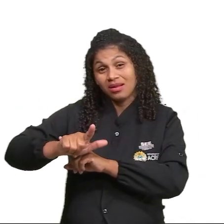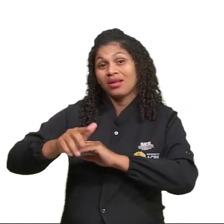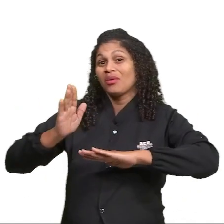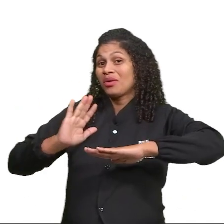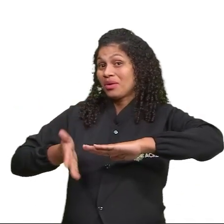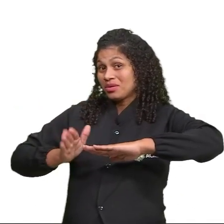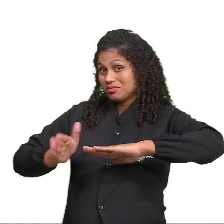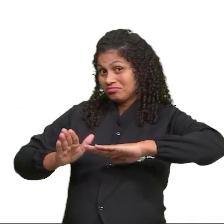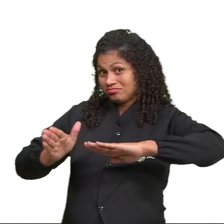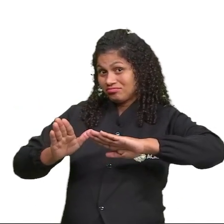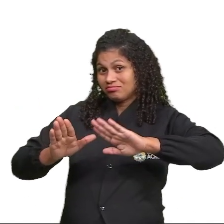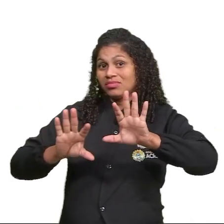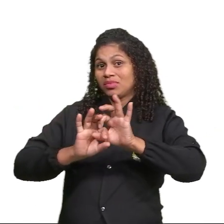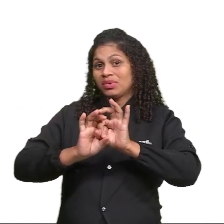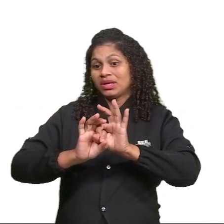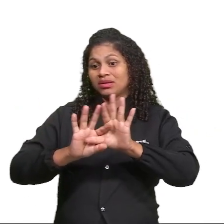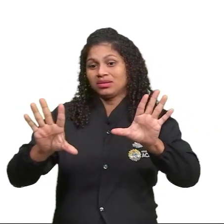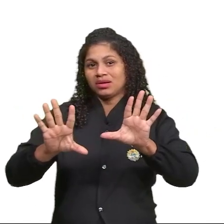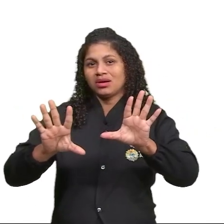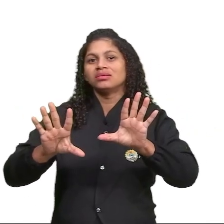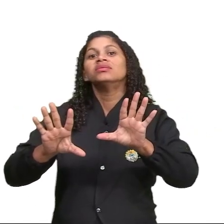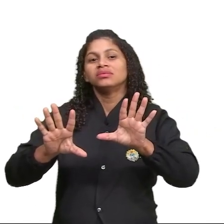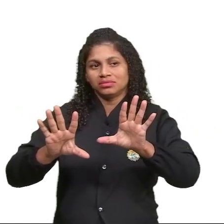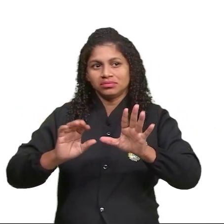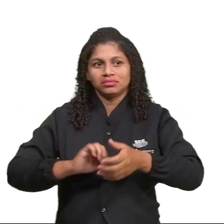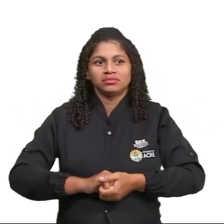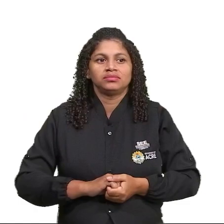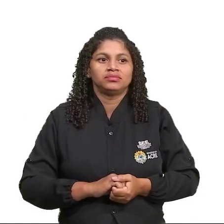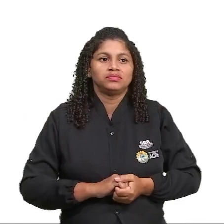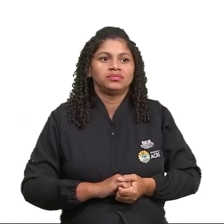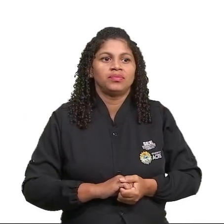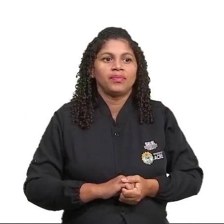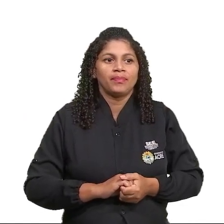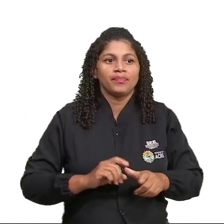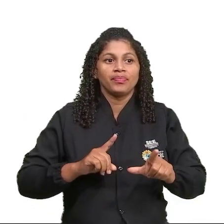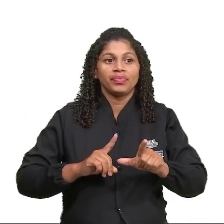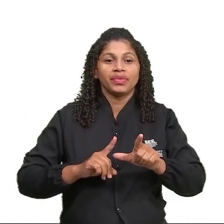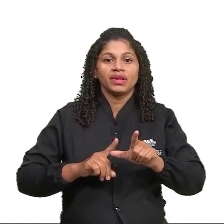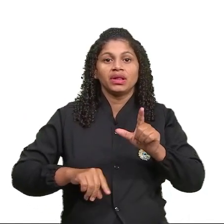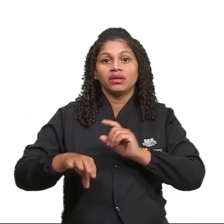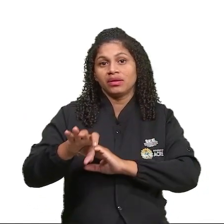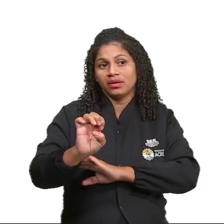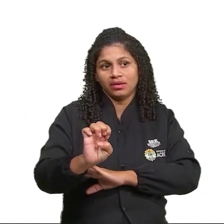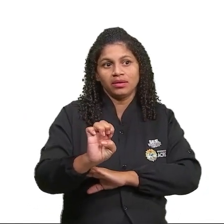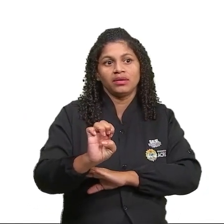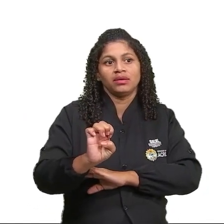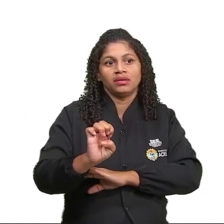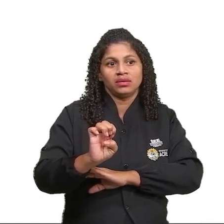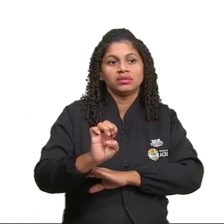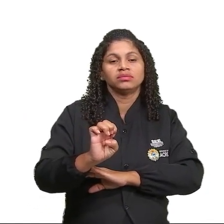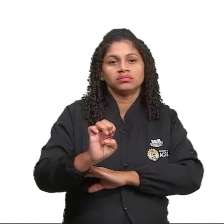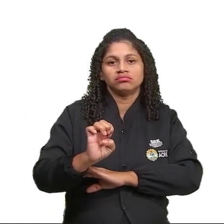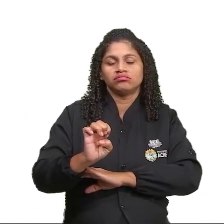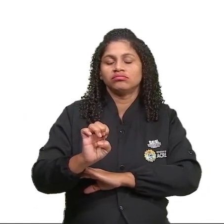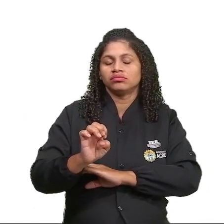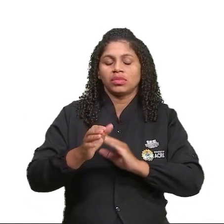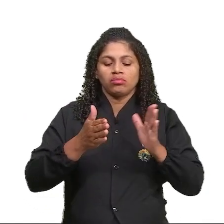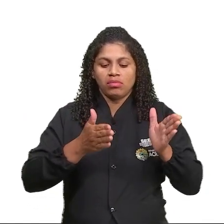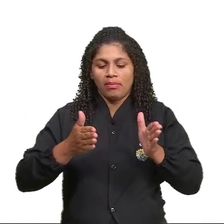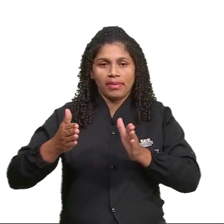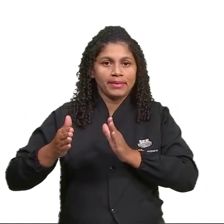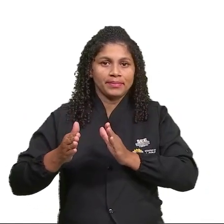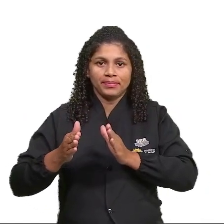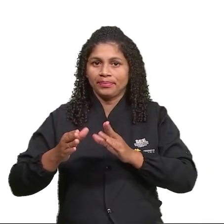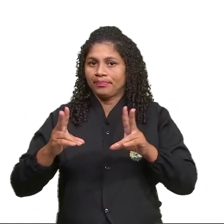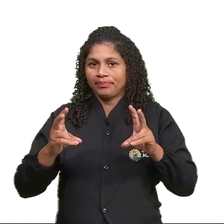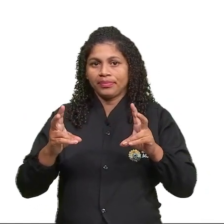quebra do padrão tradicional. Ou pontuação nos períodos. Mesma coisa que a D, é questão formal, não é questão de